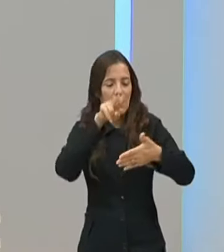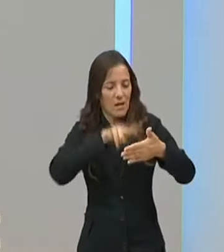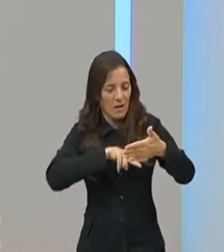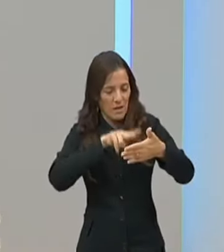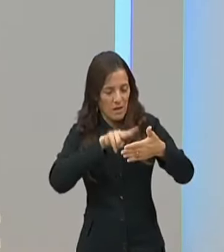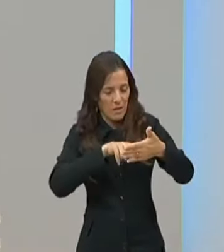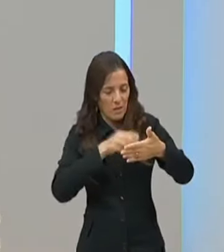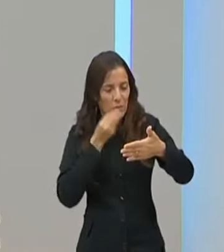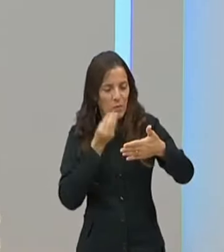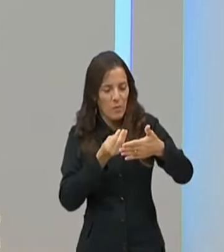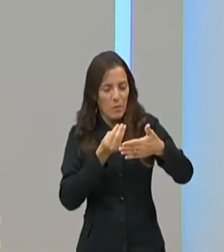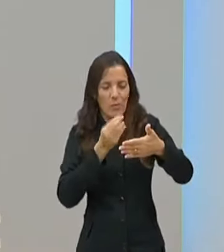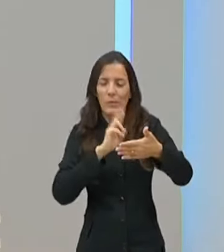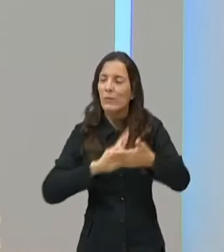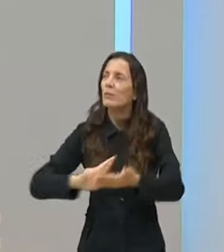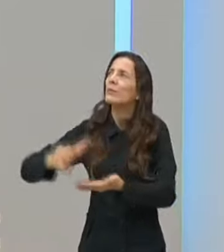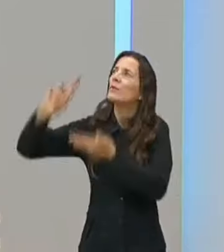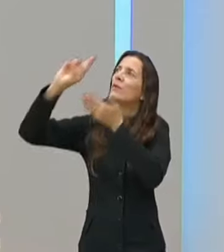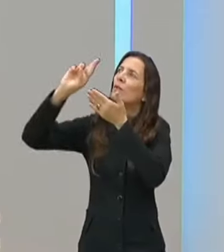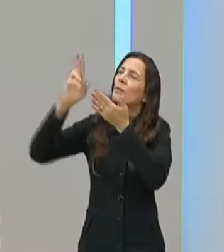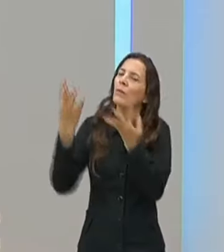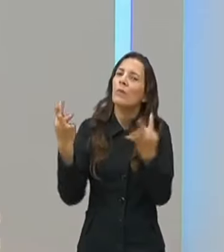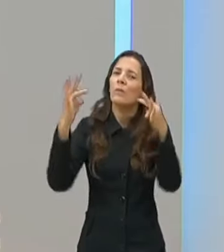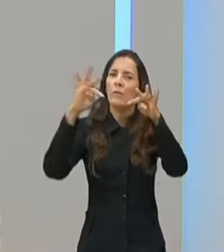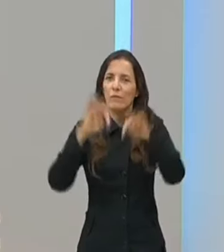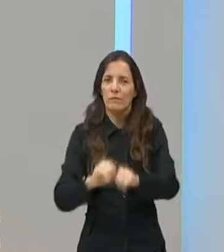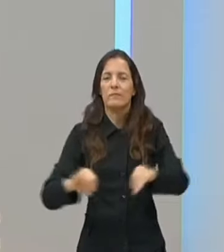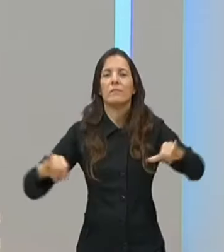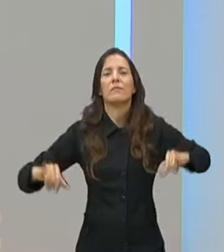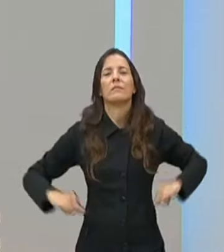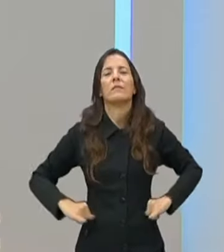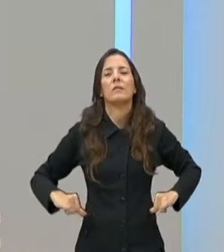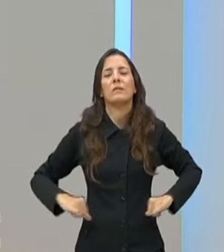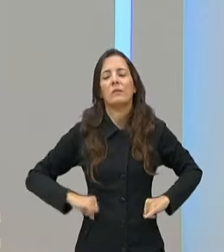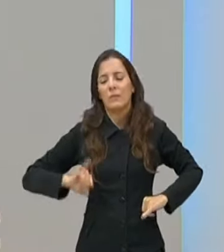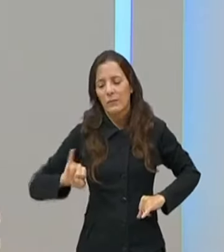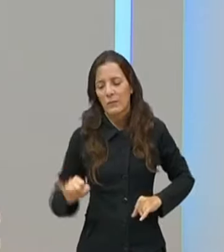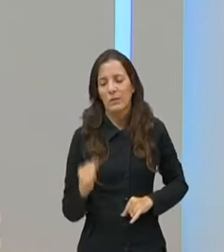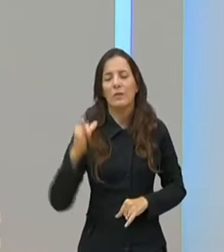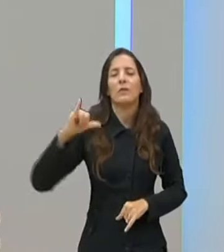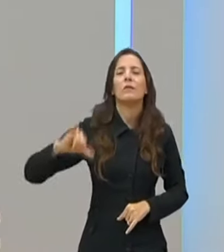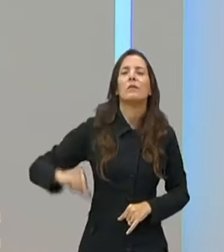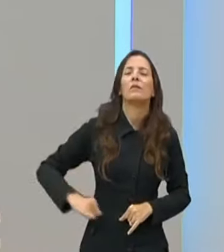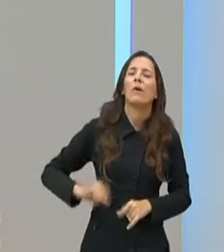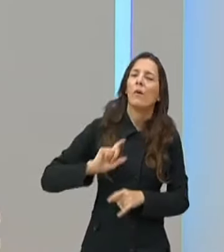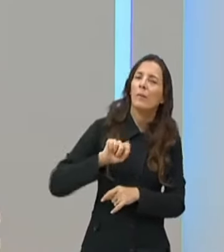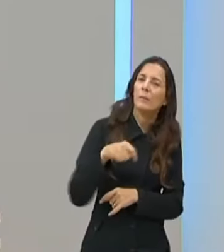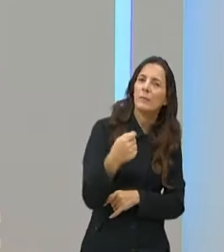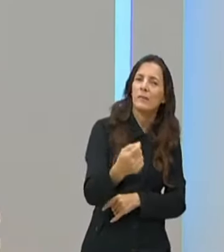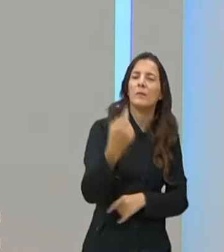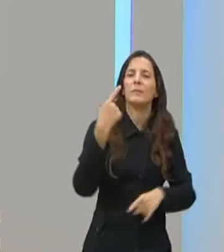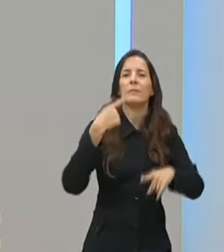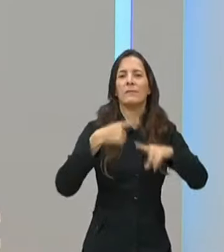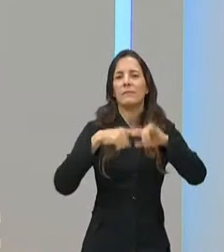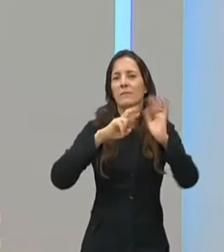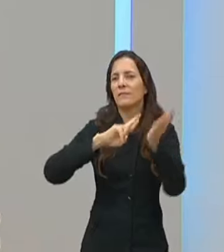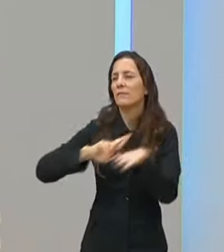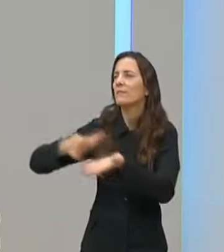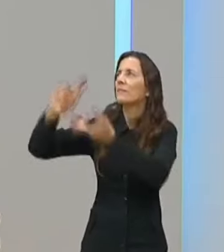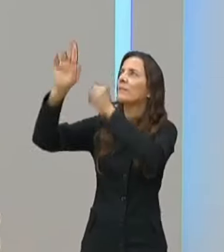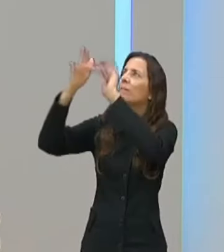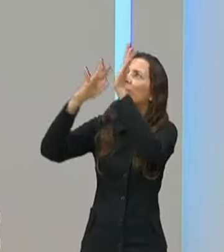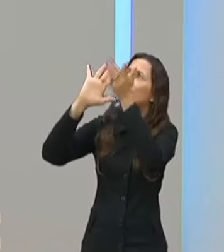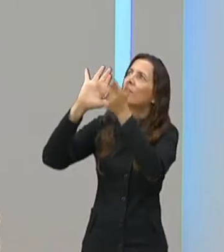deu. Vistes o fim que o Senhor lhe deu? Porque o Senhor é muito